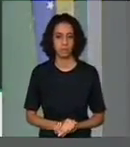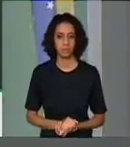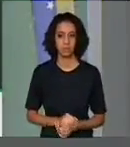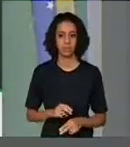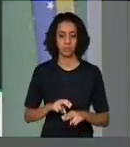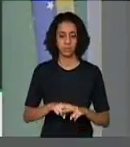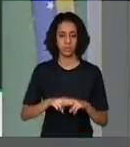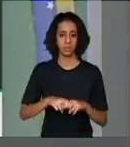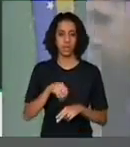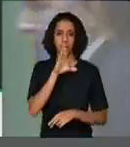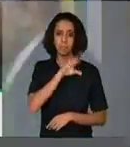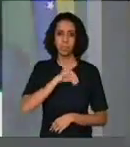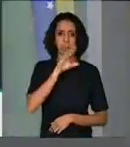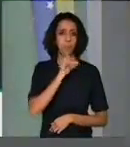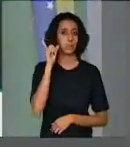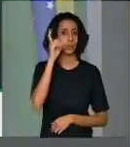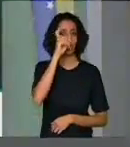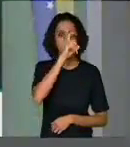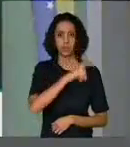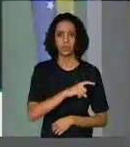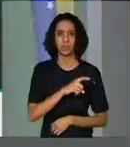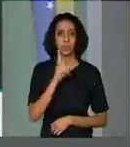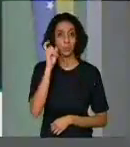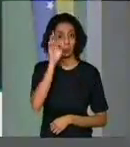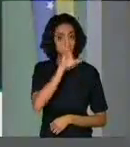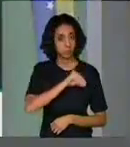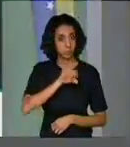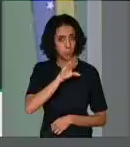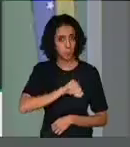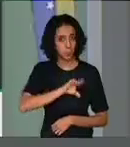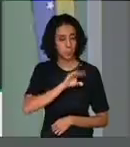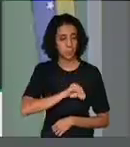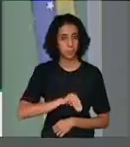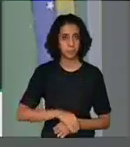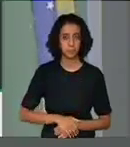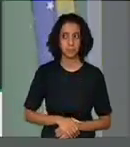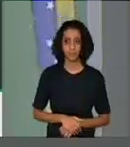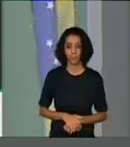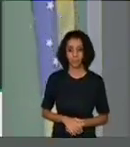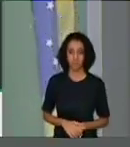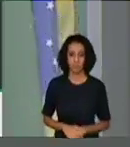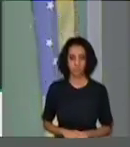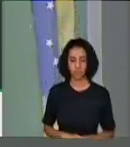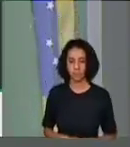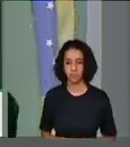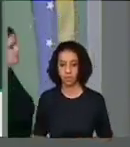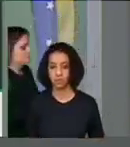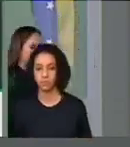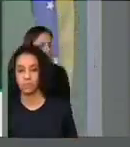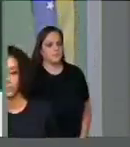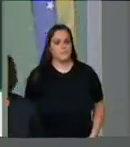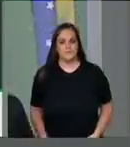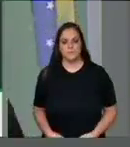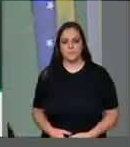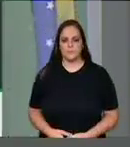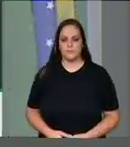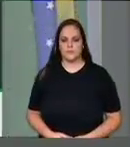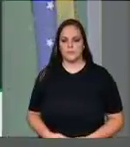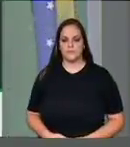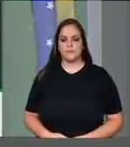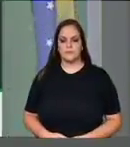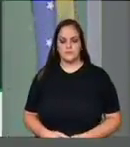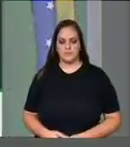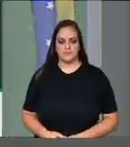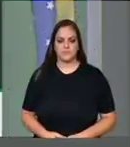defensor da Constituição e da democracia é bem patente em todos os lados da sua vida. desde o comando da Amazônia, todos os caras que